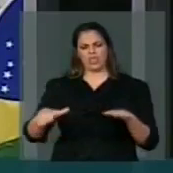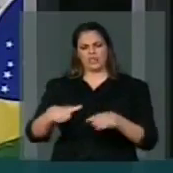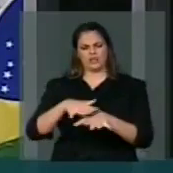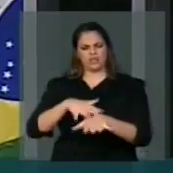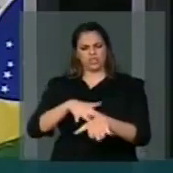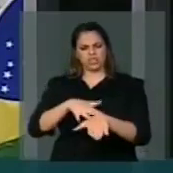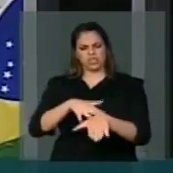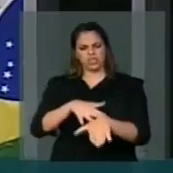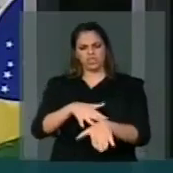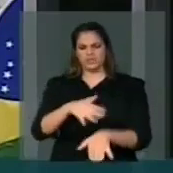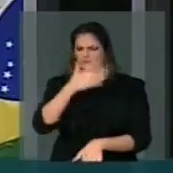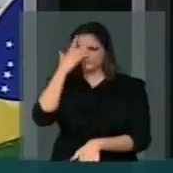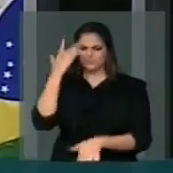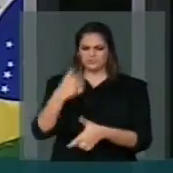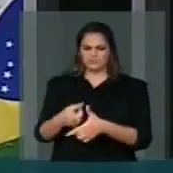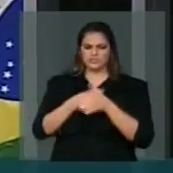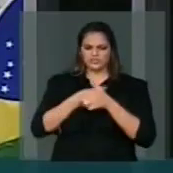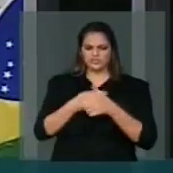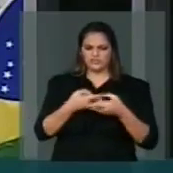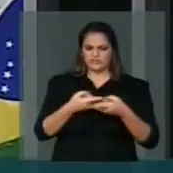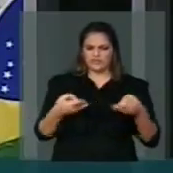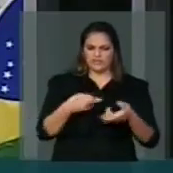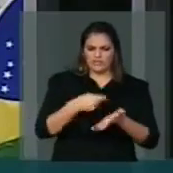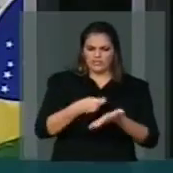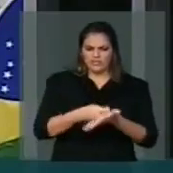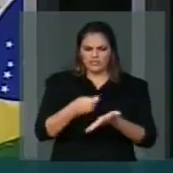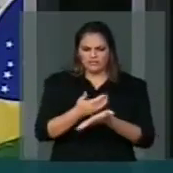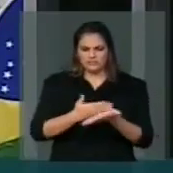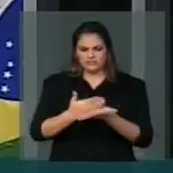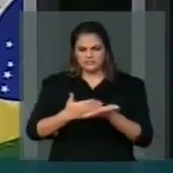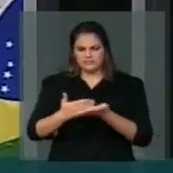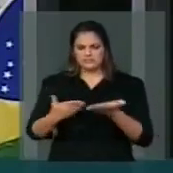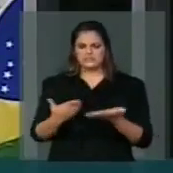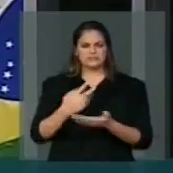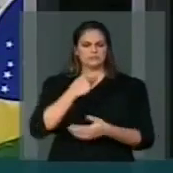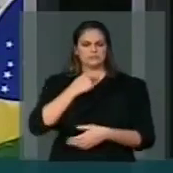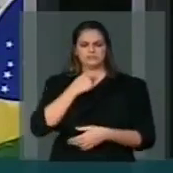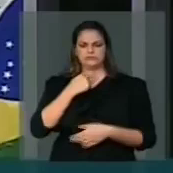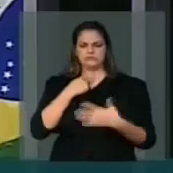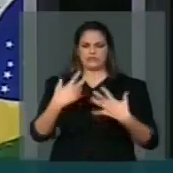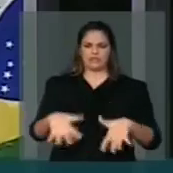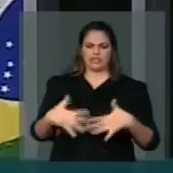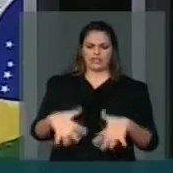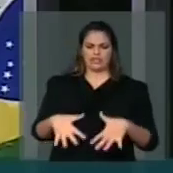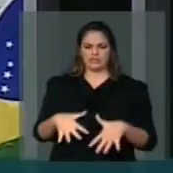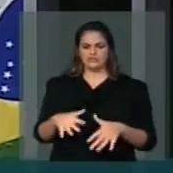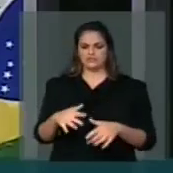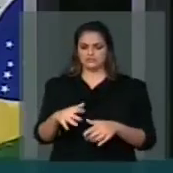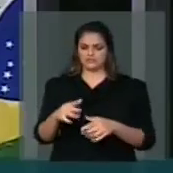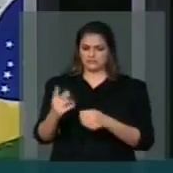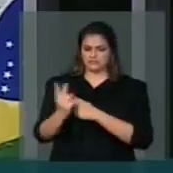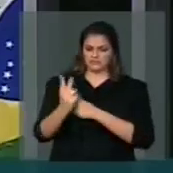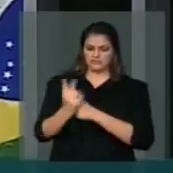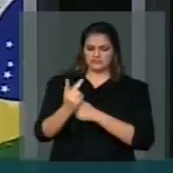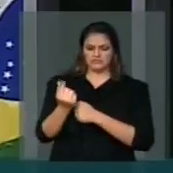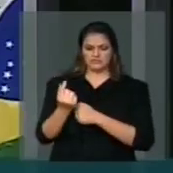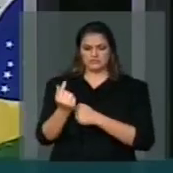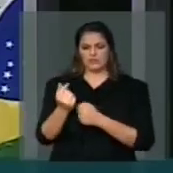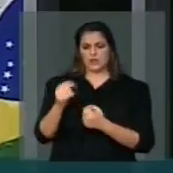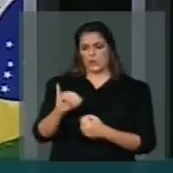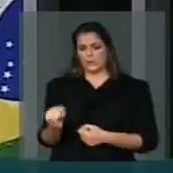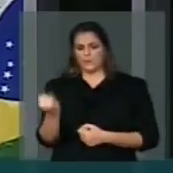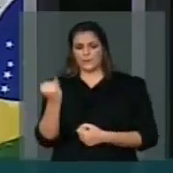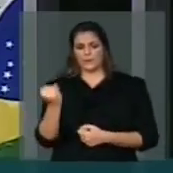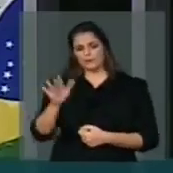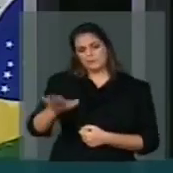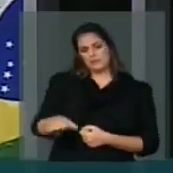carro, endividando os brasileiros que muitas vezes, sem condições de comprar um veículo, entraram no financiamento pela